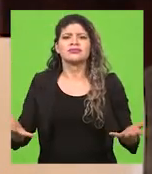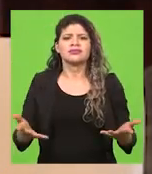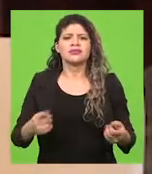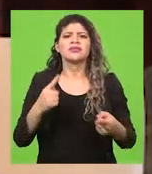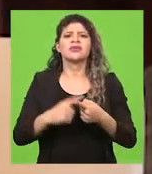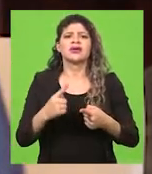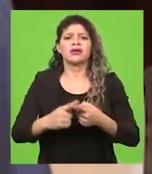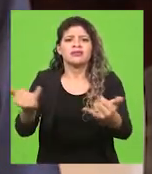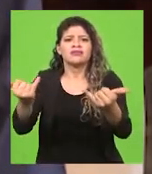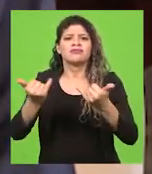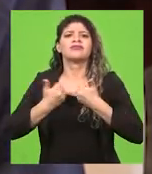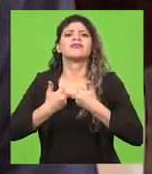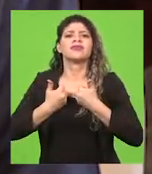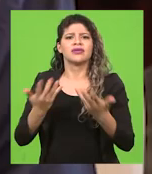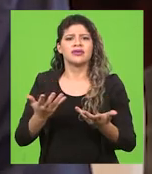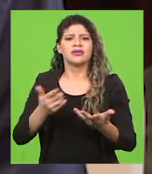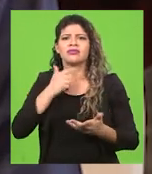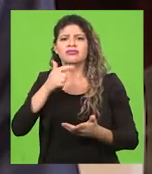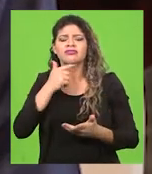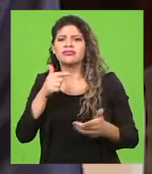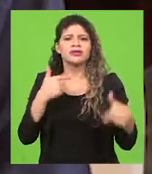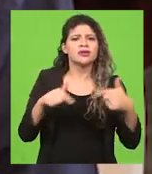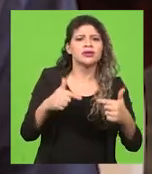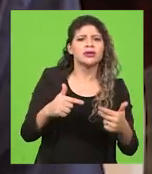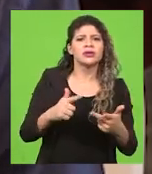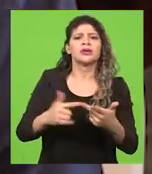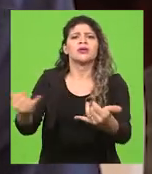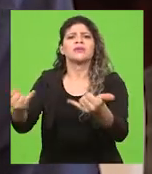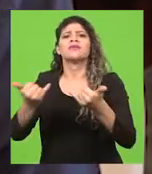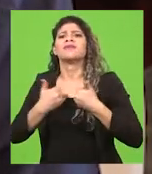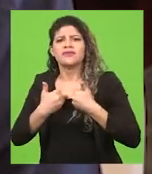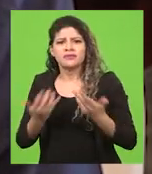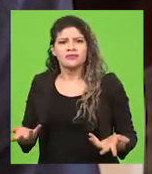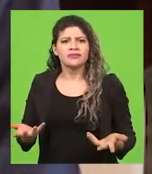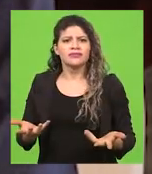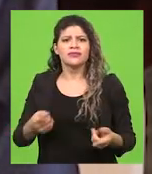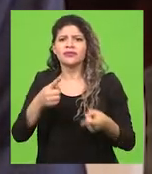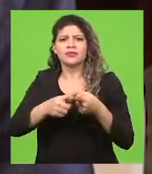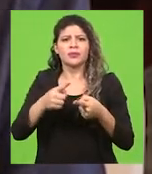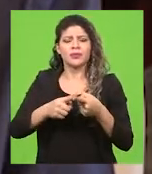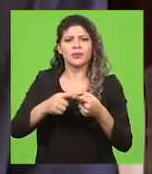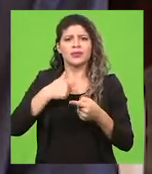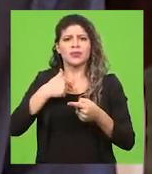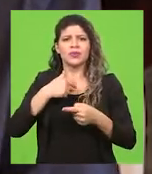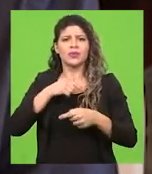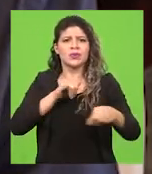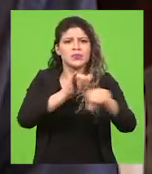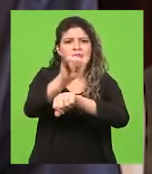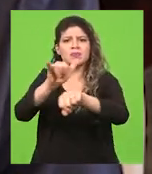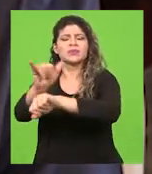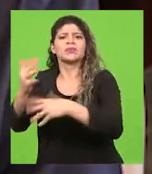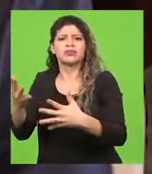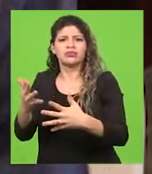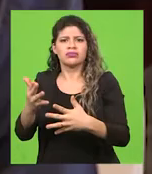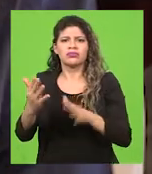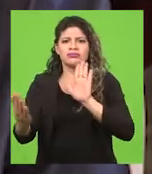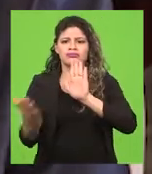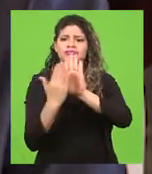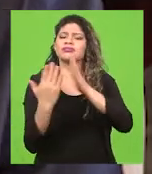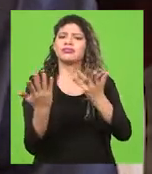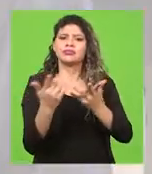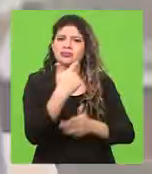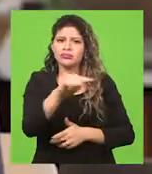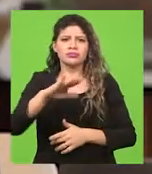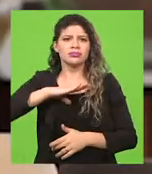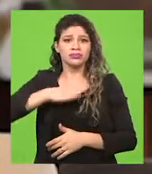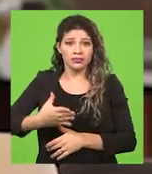outro argumento? Por que que não diz que eu sou incompetente? Por que que não diz que eu sou ineficiente? Por que que não diz que eu não honro minha palavra? Isso vocês não têm coragem